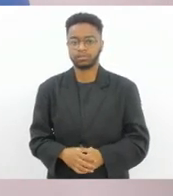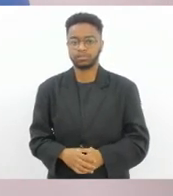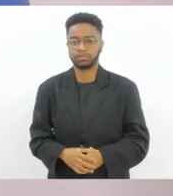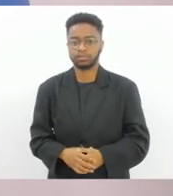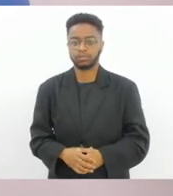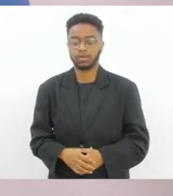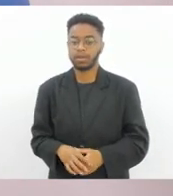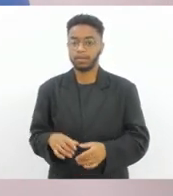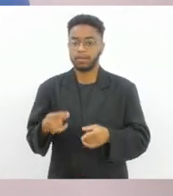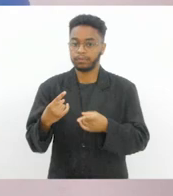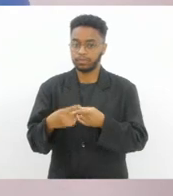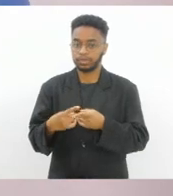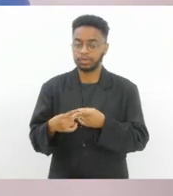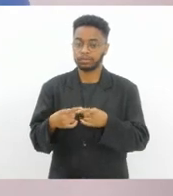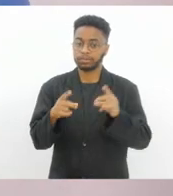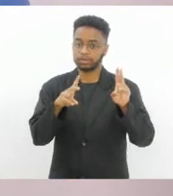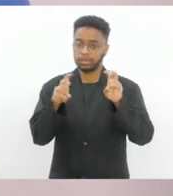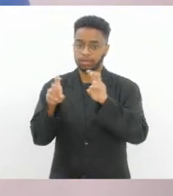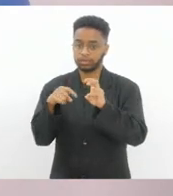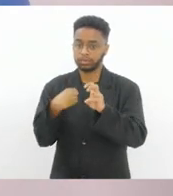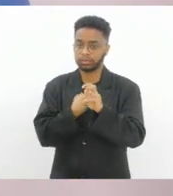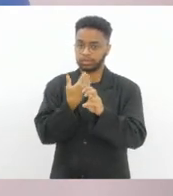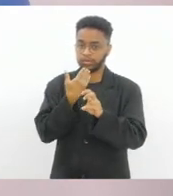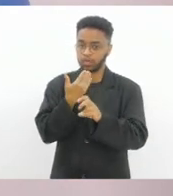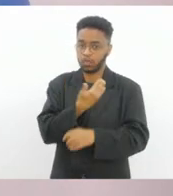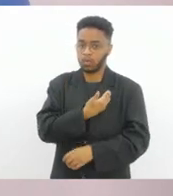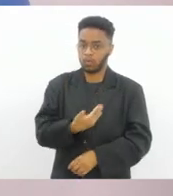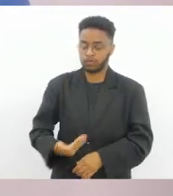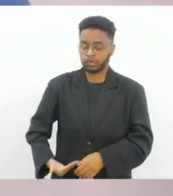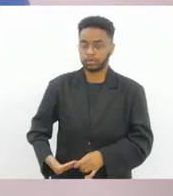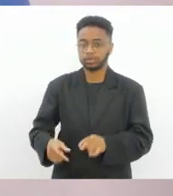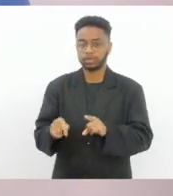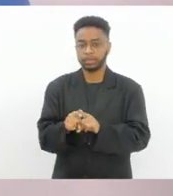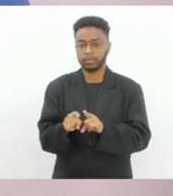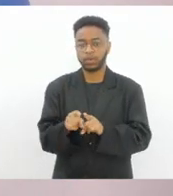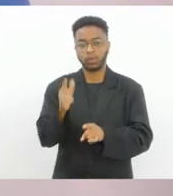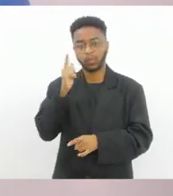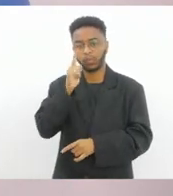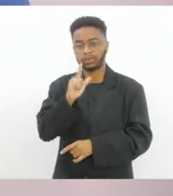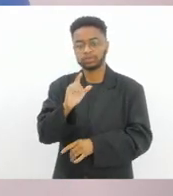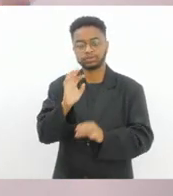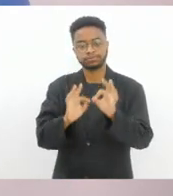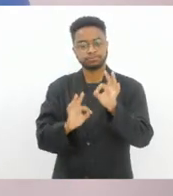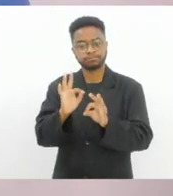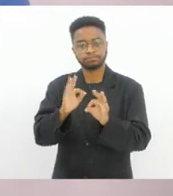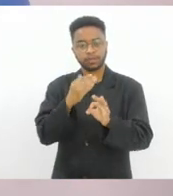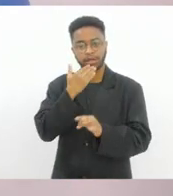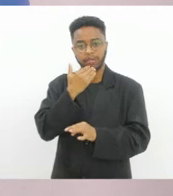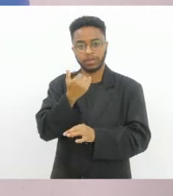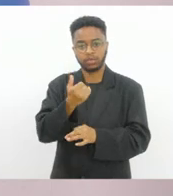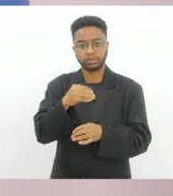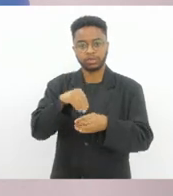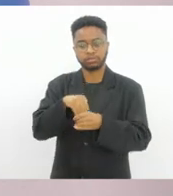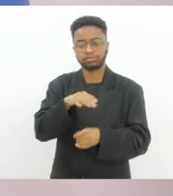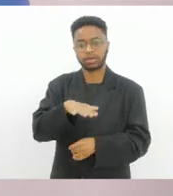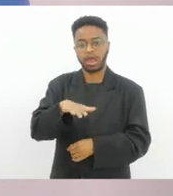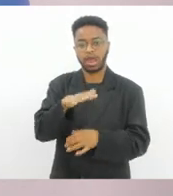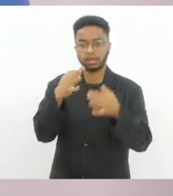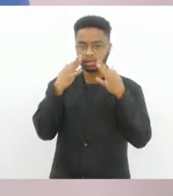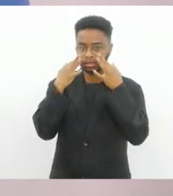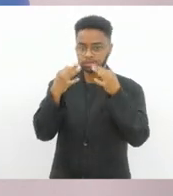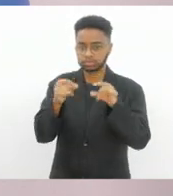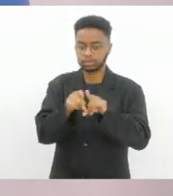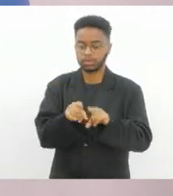essas cobranças ao governo também cheguem de maneira mais concreta nessa rede de atenção e cuidar